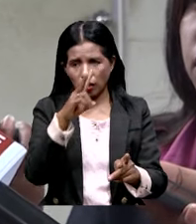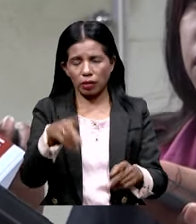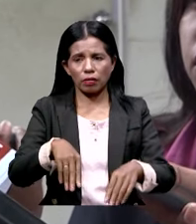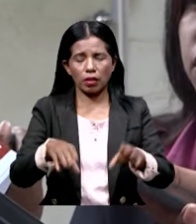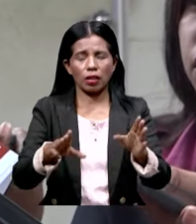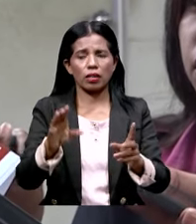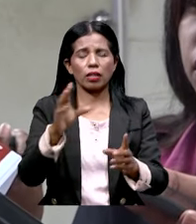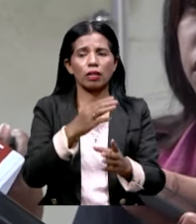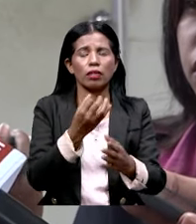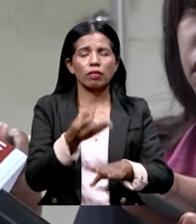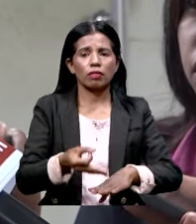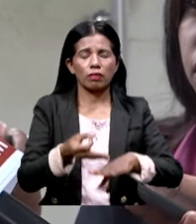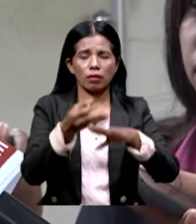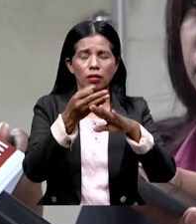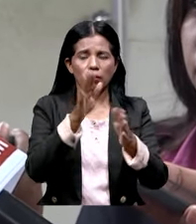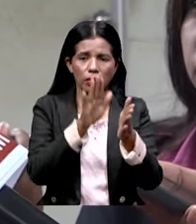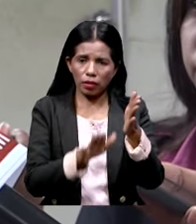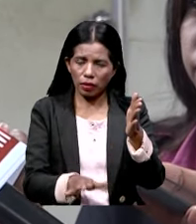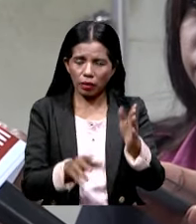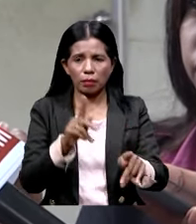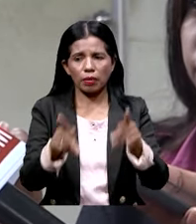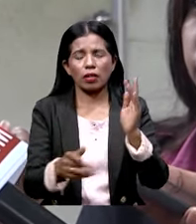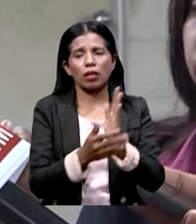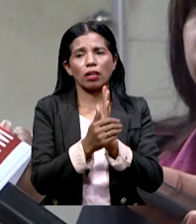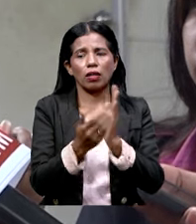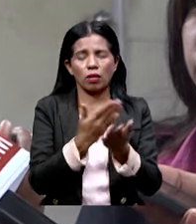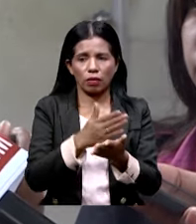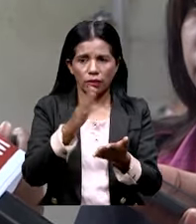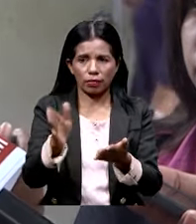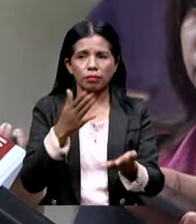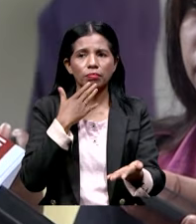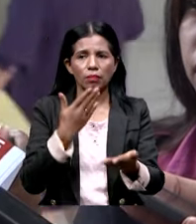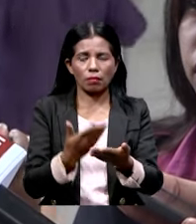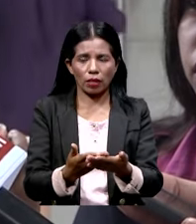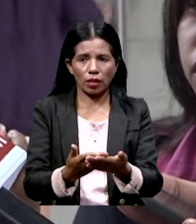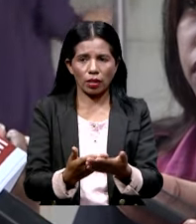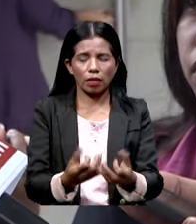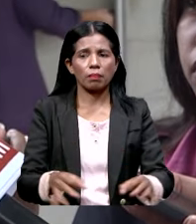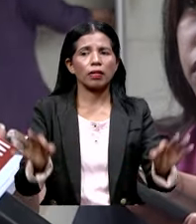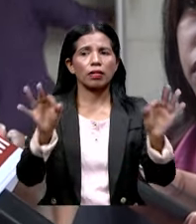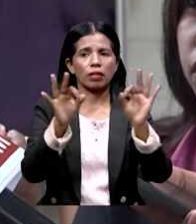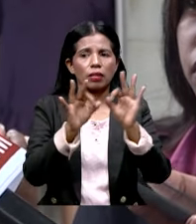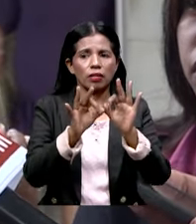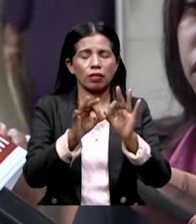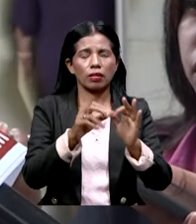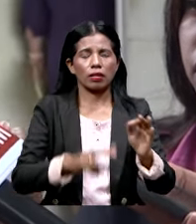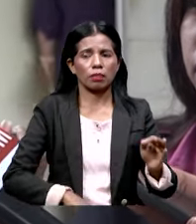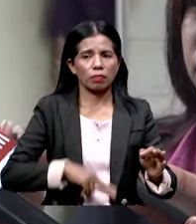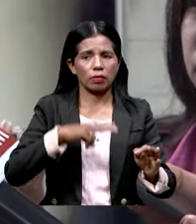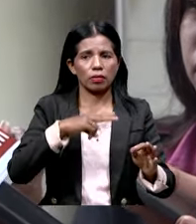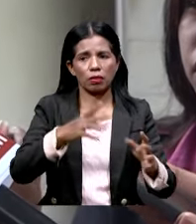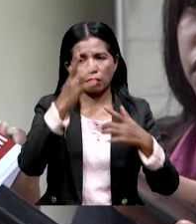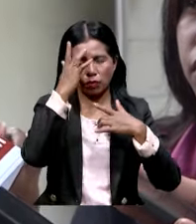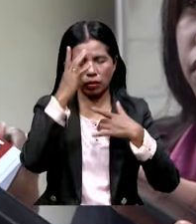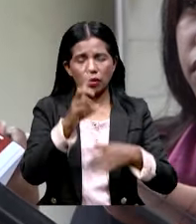barato, povo não tem capacidade de compra lá ia, só sai de barato, nem se tem ideia em pentim. Importante é vacina, mas cabo um bolso, moras, né? Ursida urusan